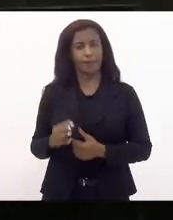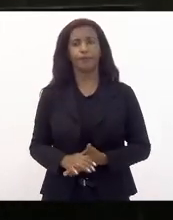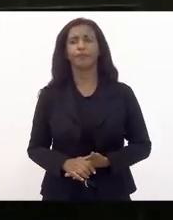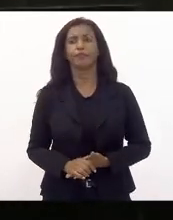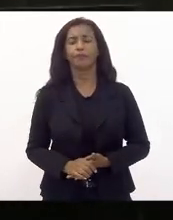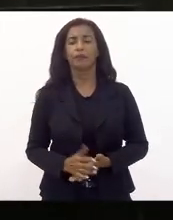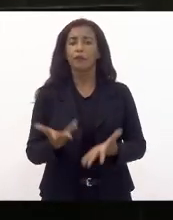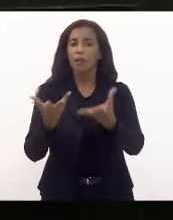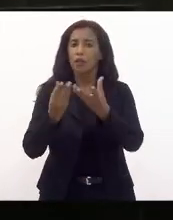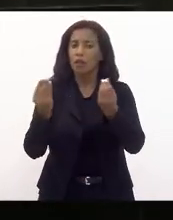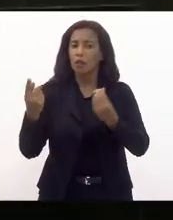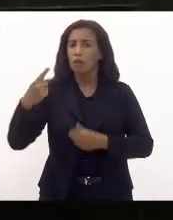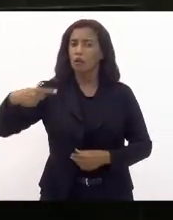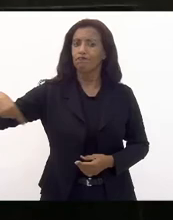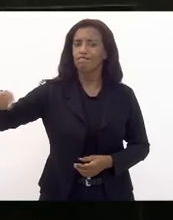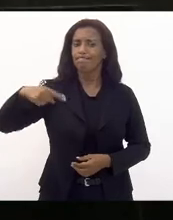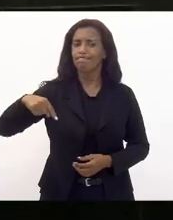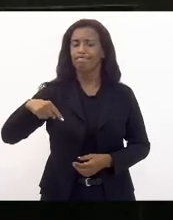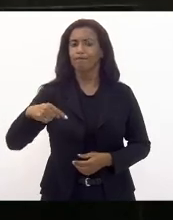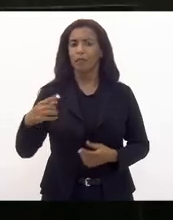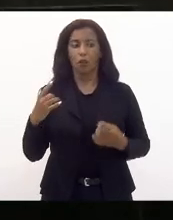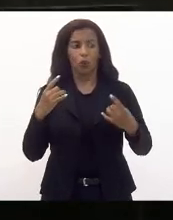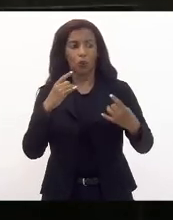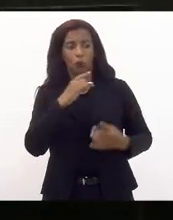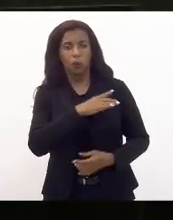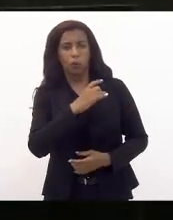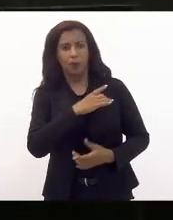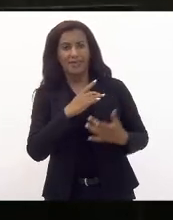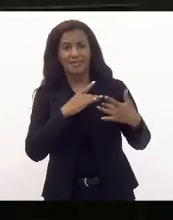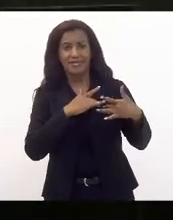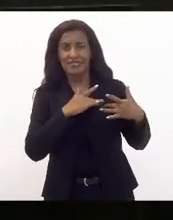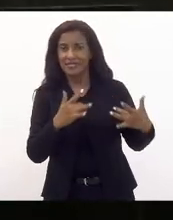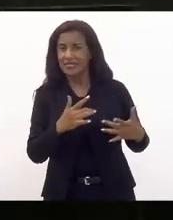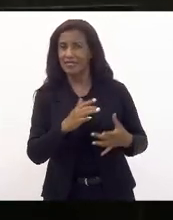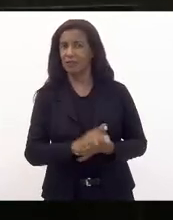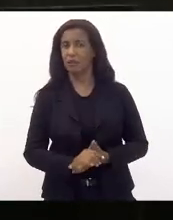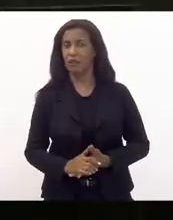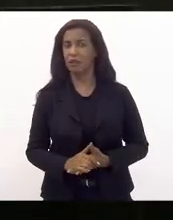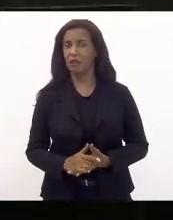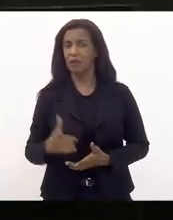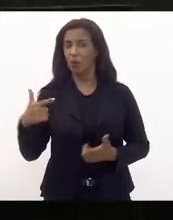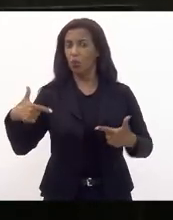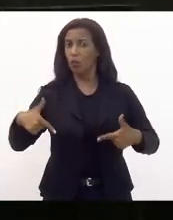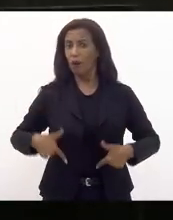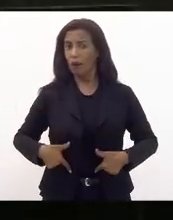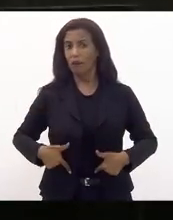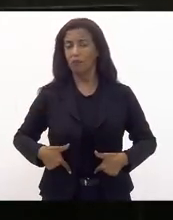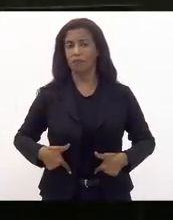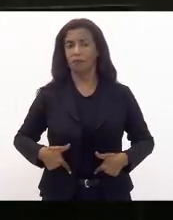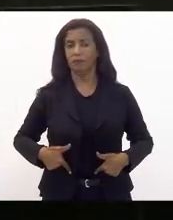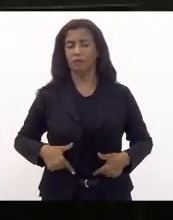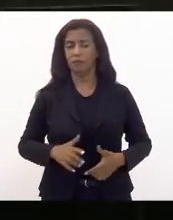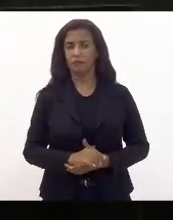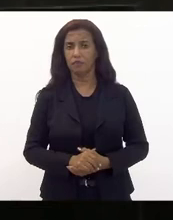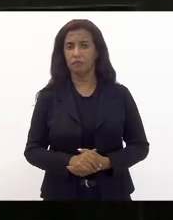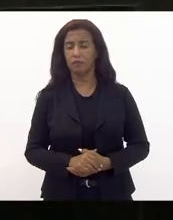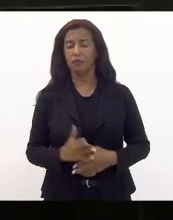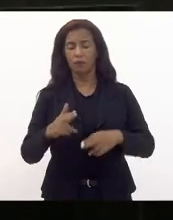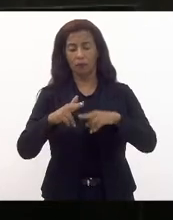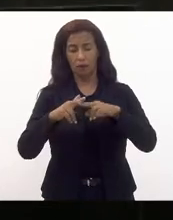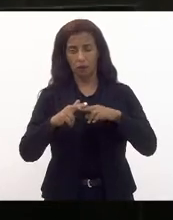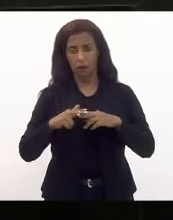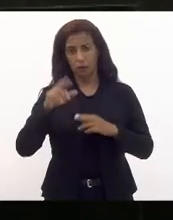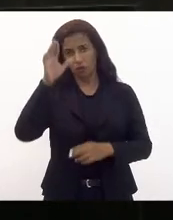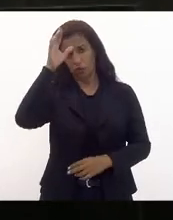e muitos deles estão abalados sensivelmente se importando uma arma e por